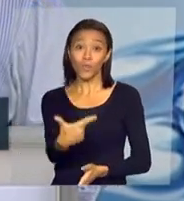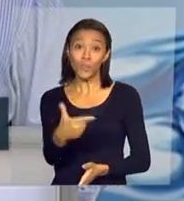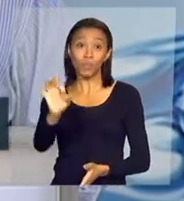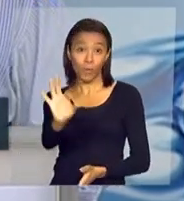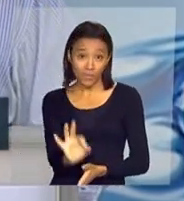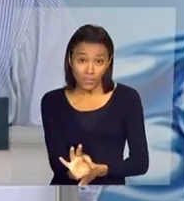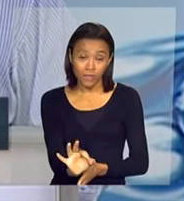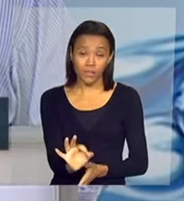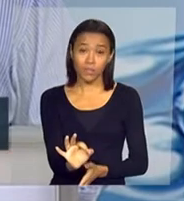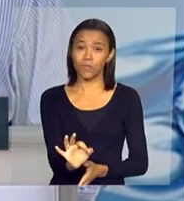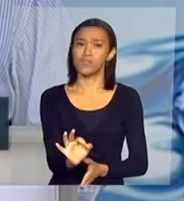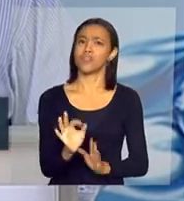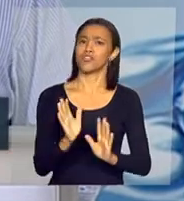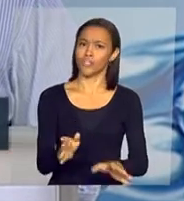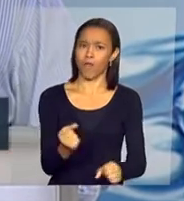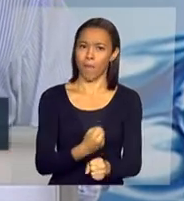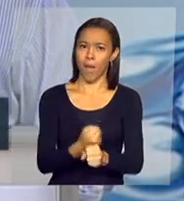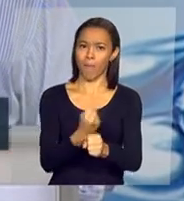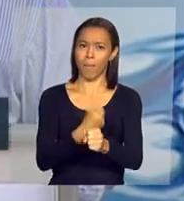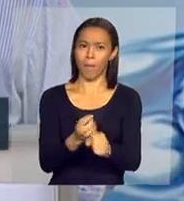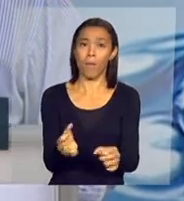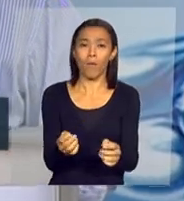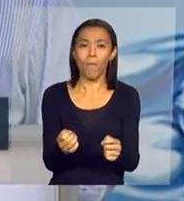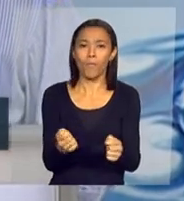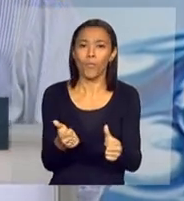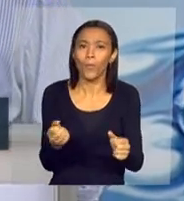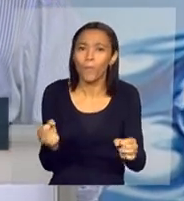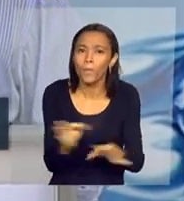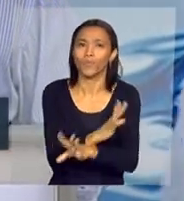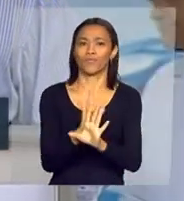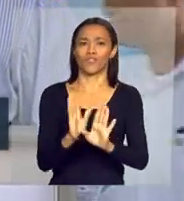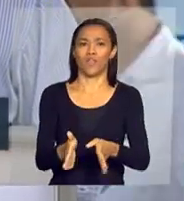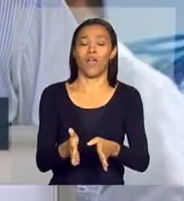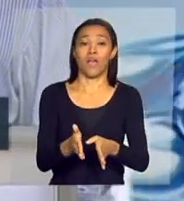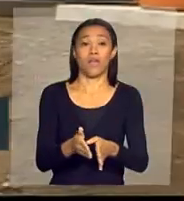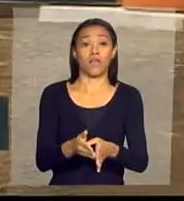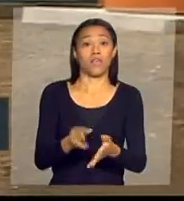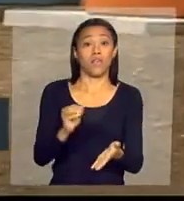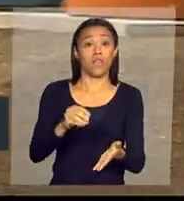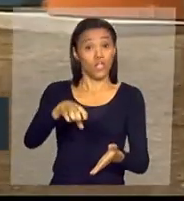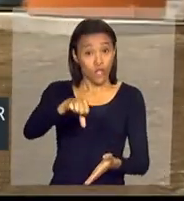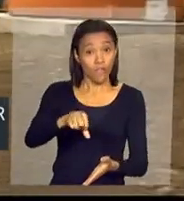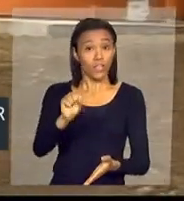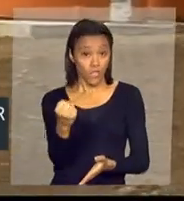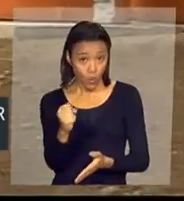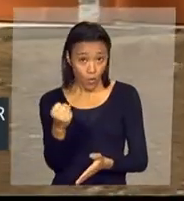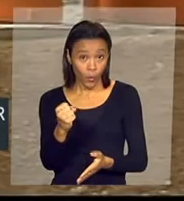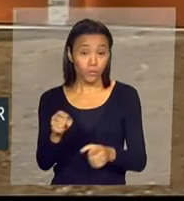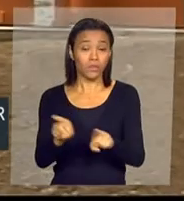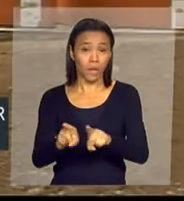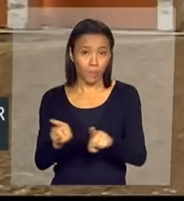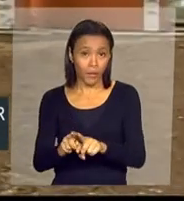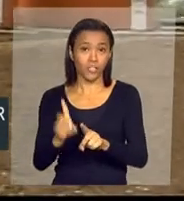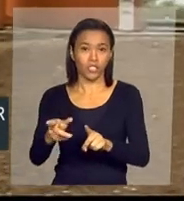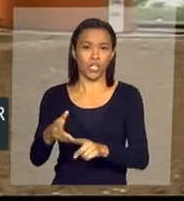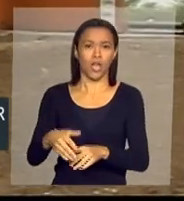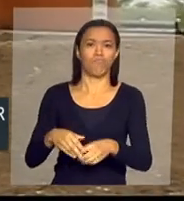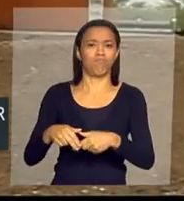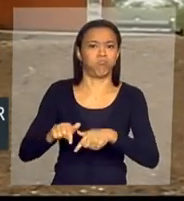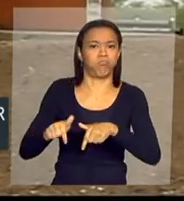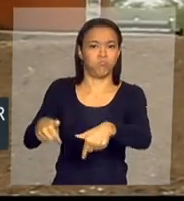92% de execução física concluída e 98% de suas obras civis